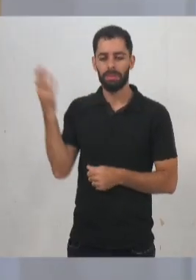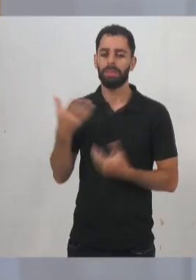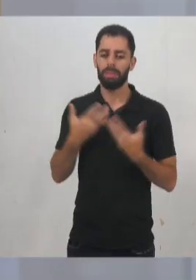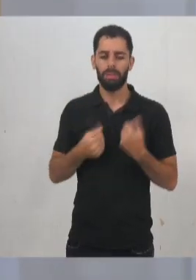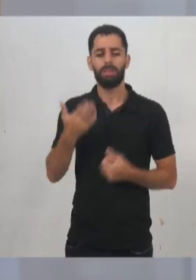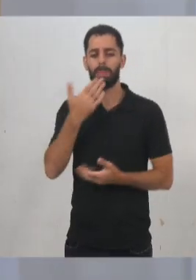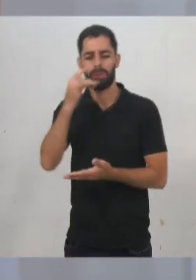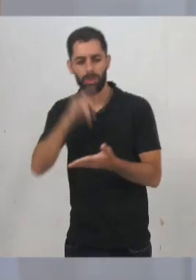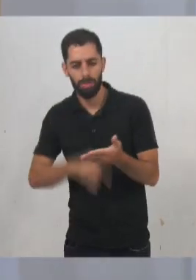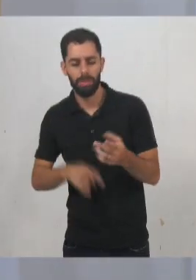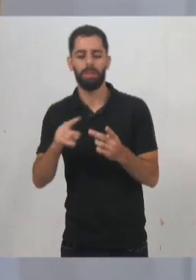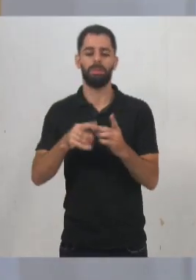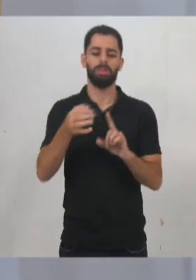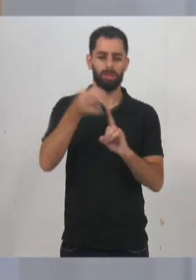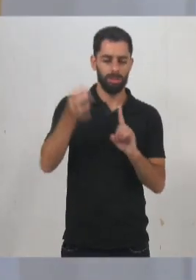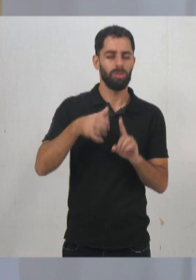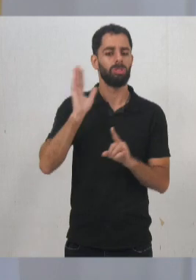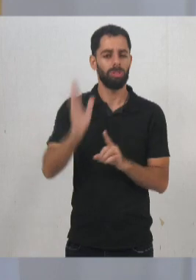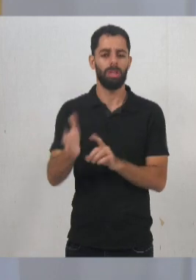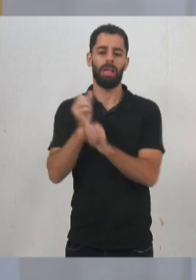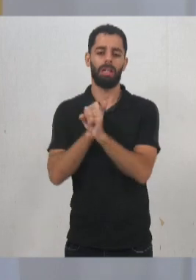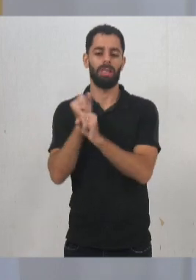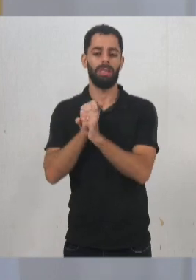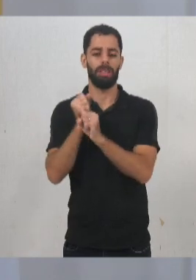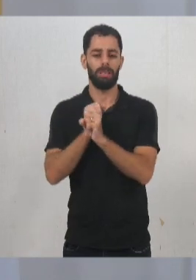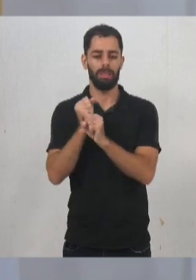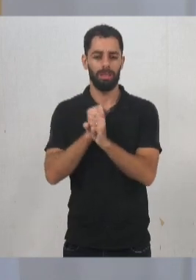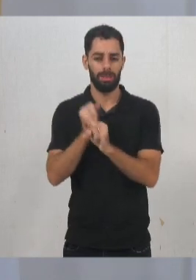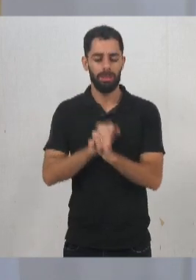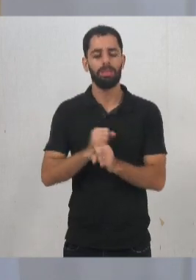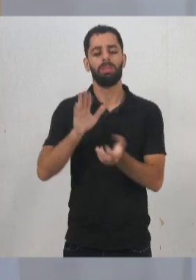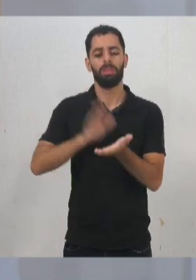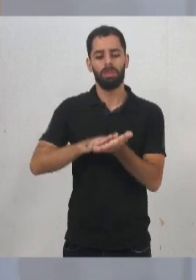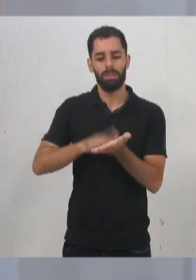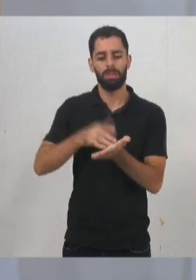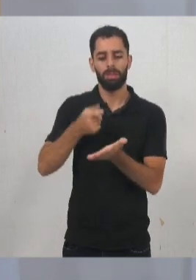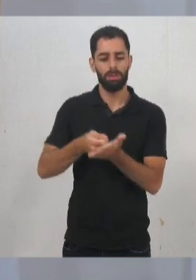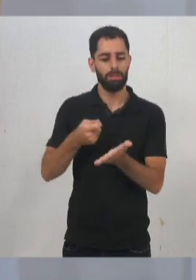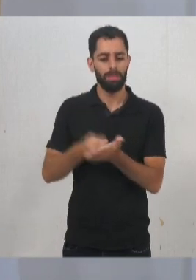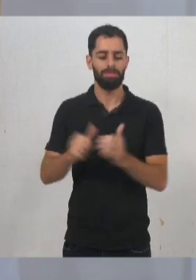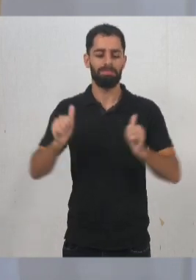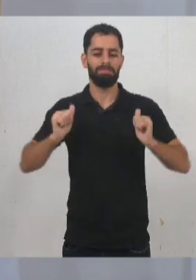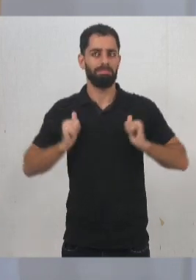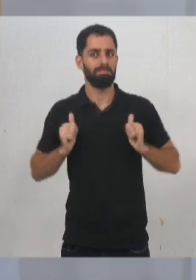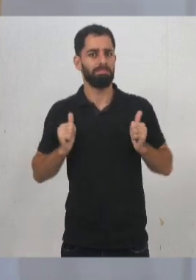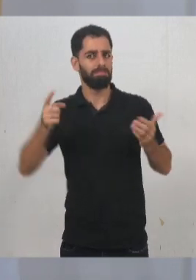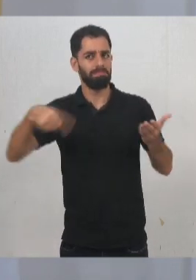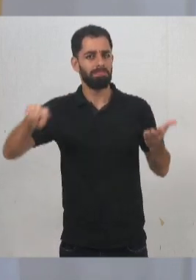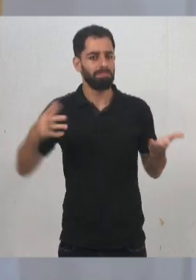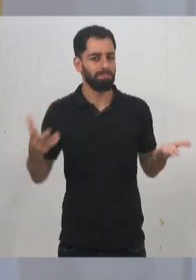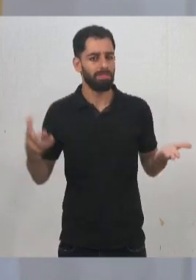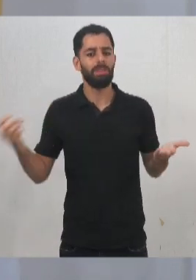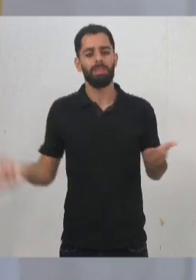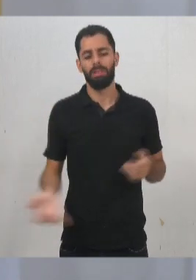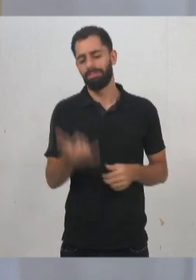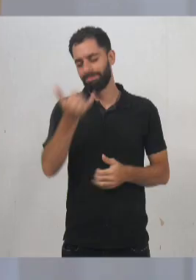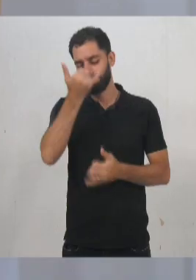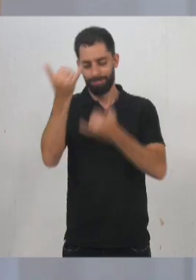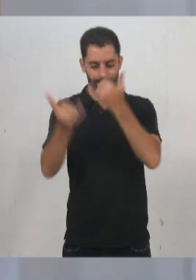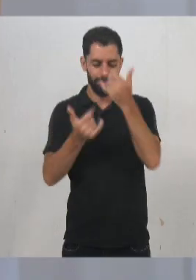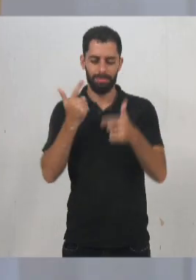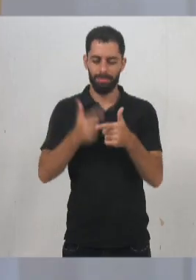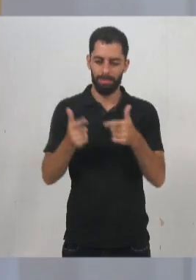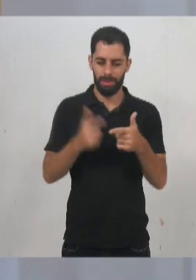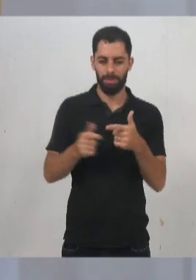requerimentos indicações já são anos que a gente vem cobrando isso e não se faz nada então já Vários acidentes ali né